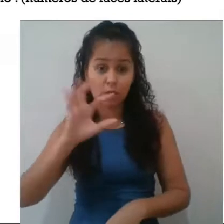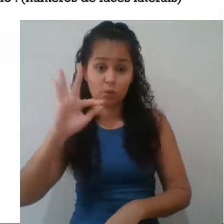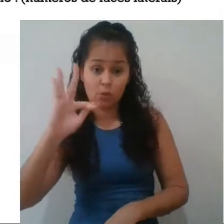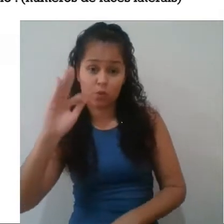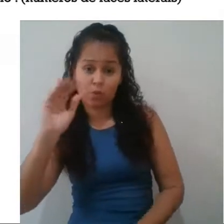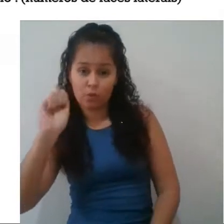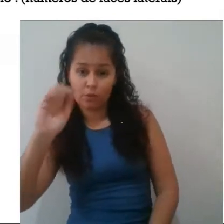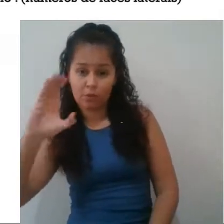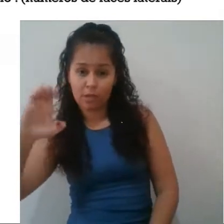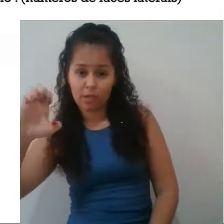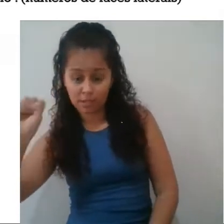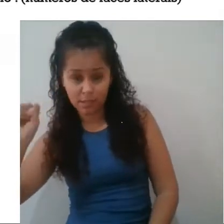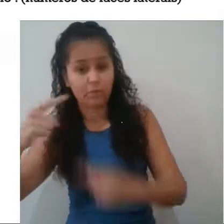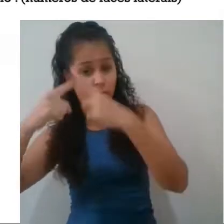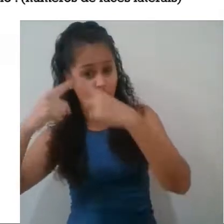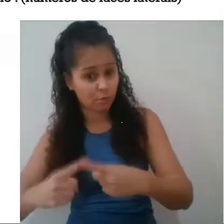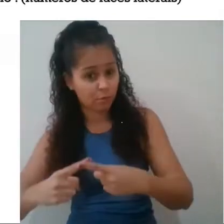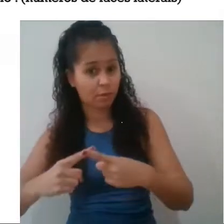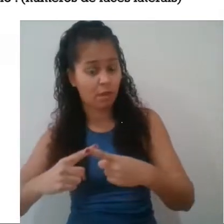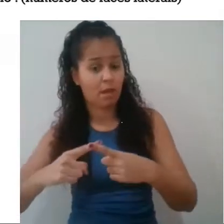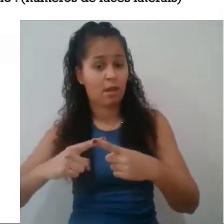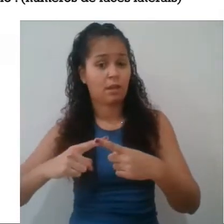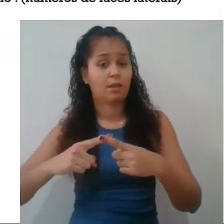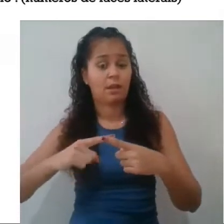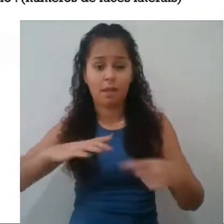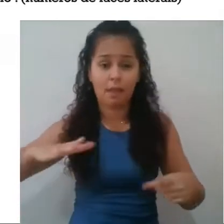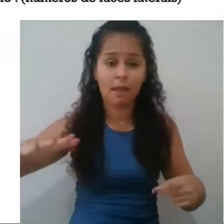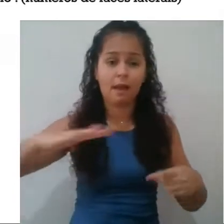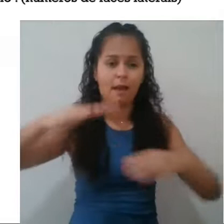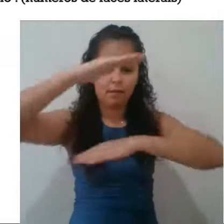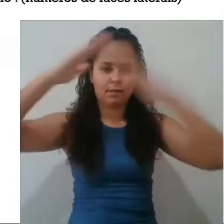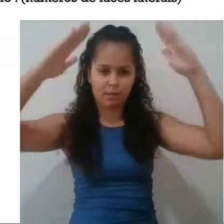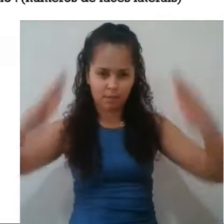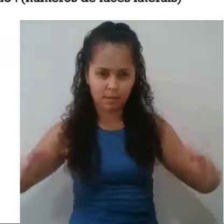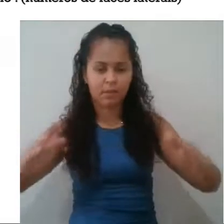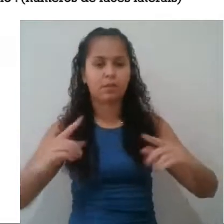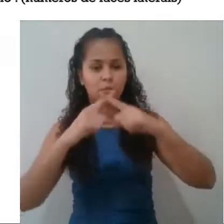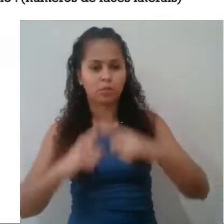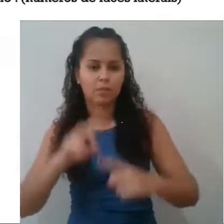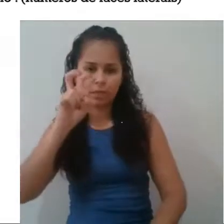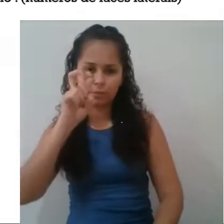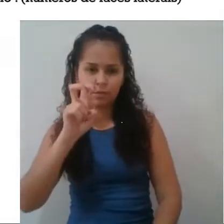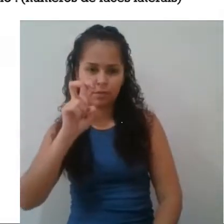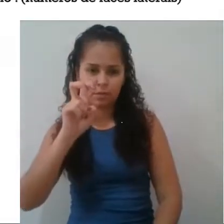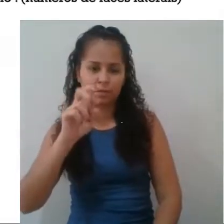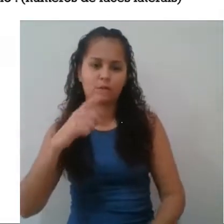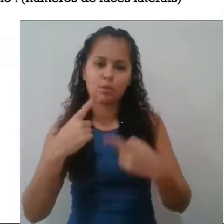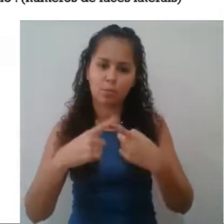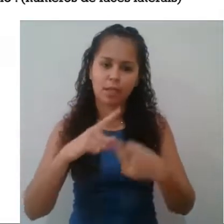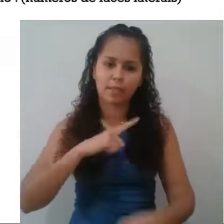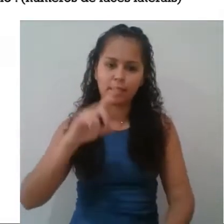faces, e a gente vai multiplicar essa área do trapézio por 5, que seriam essas 5